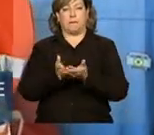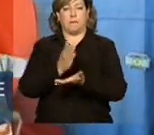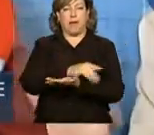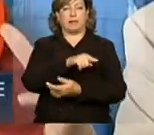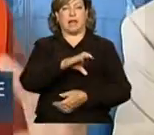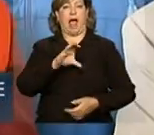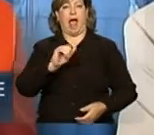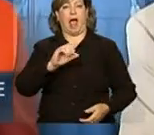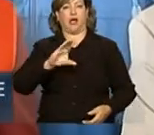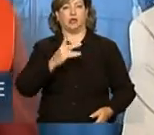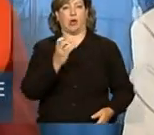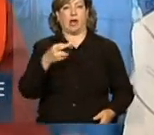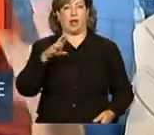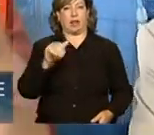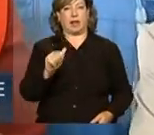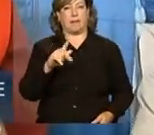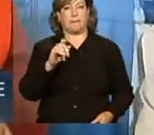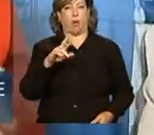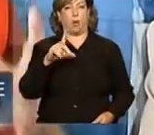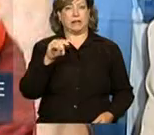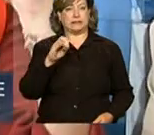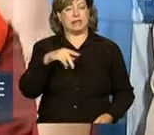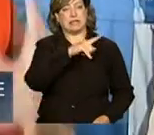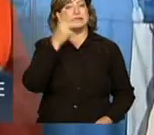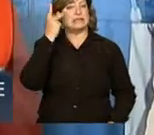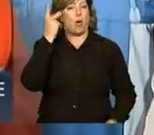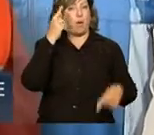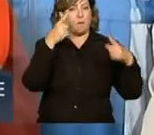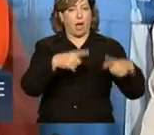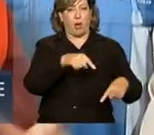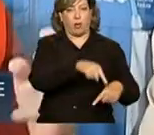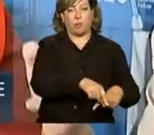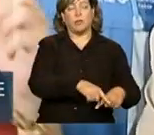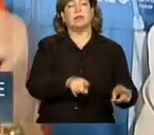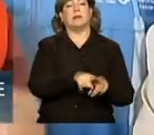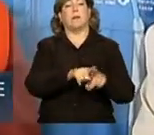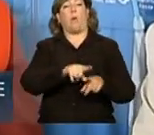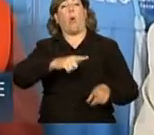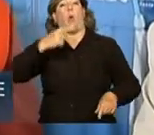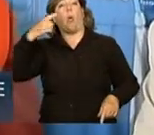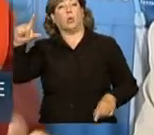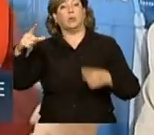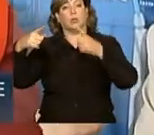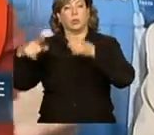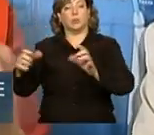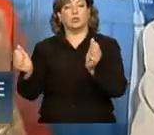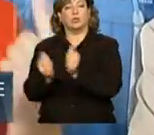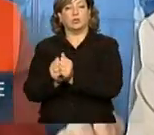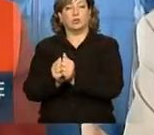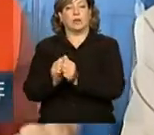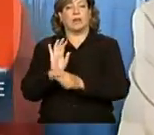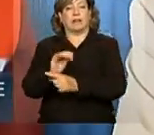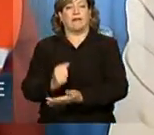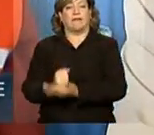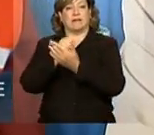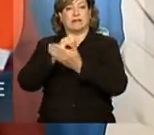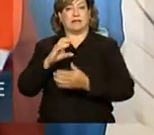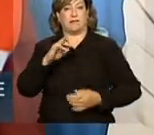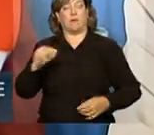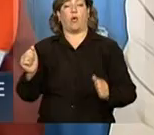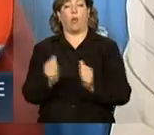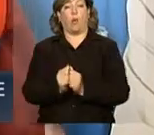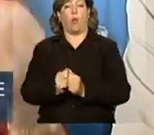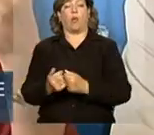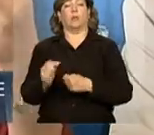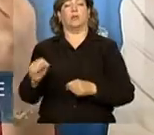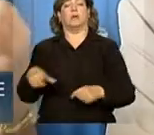Paulista, lá em São Paulo, outra parte junto à Defesa Civil, mas com o Ministério da Ciência e